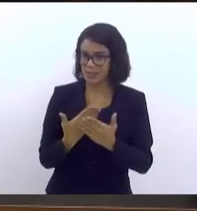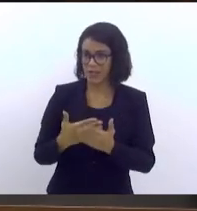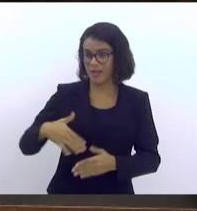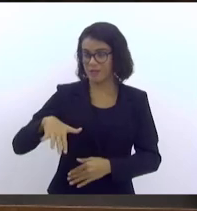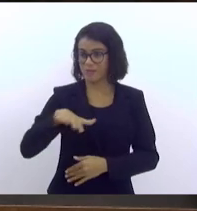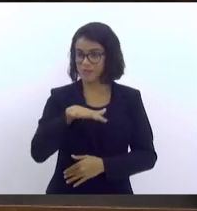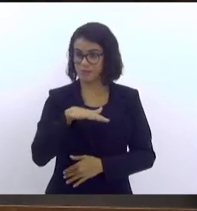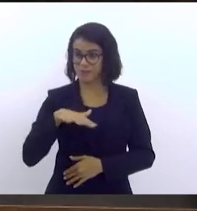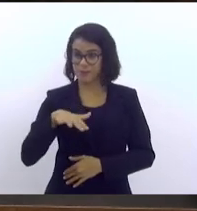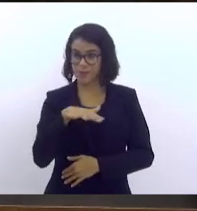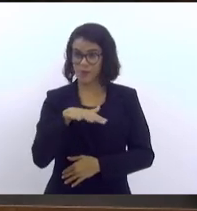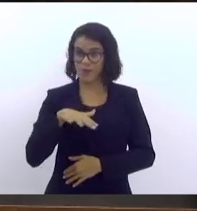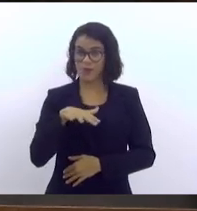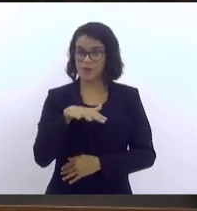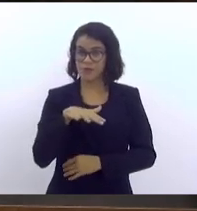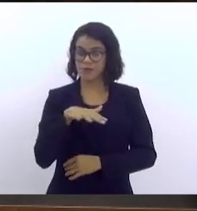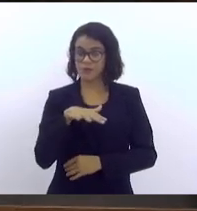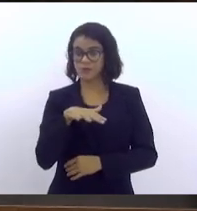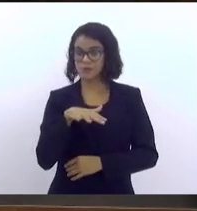nosso